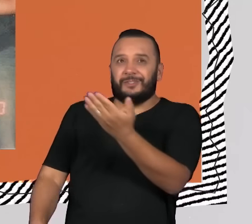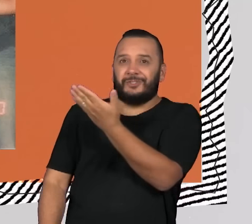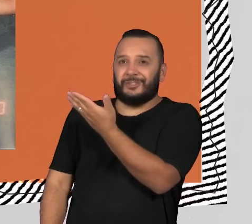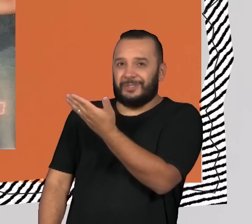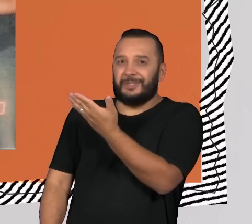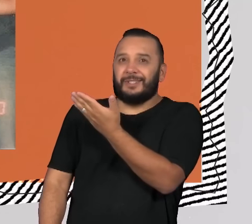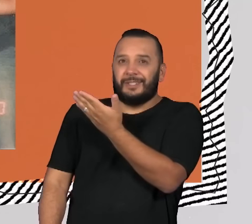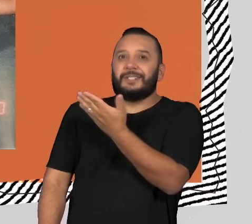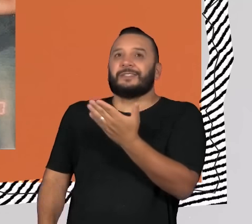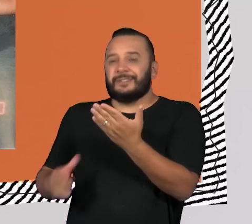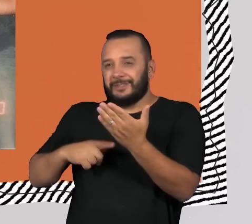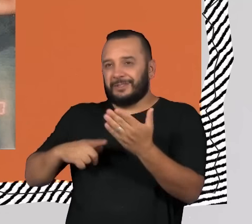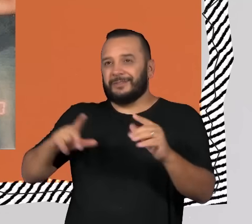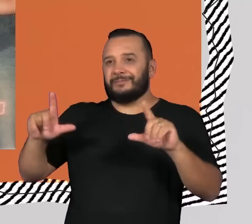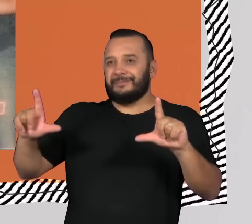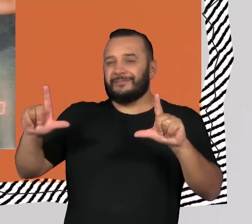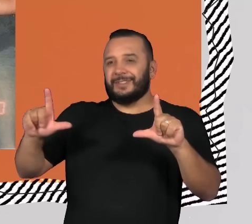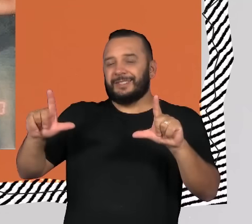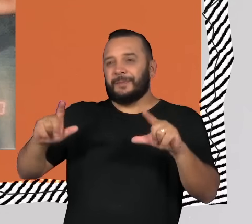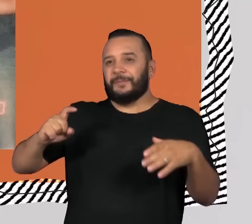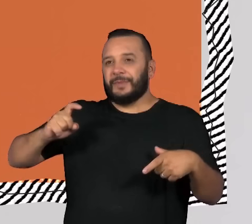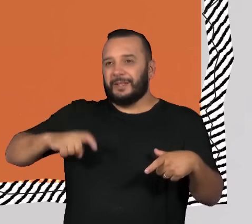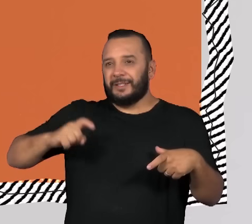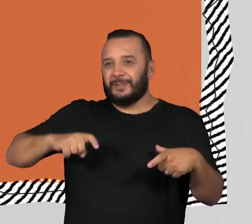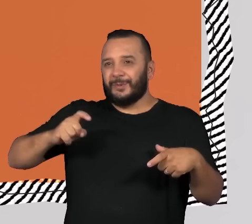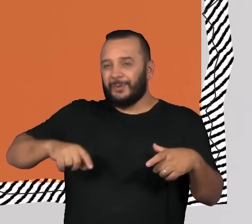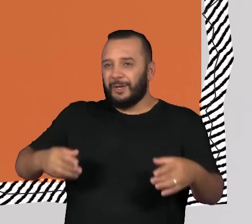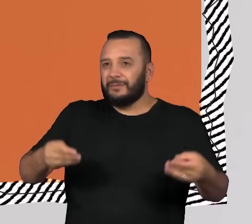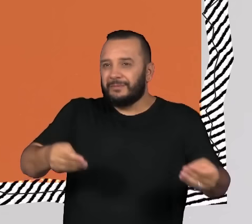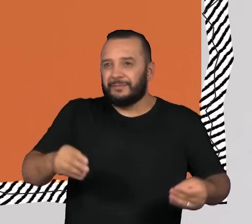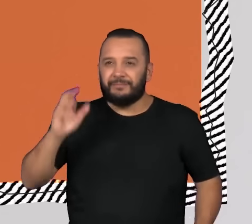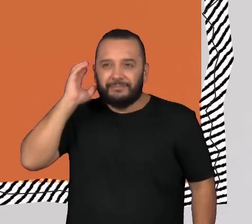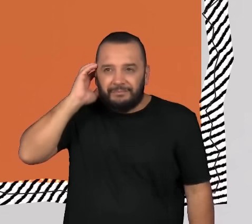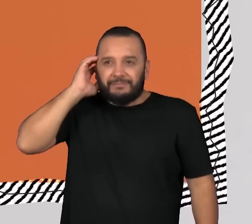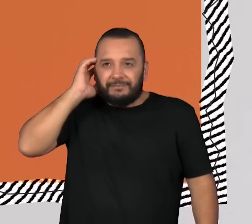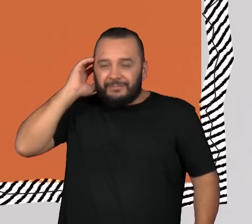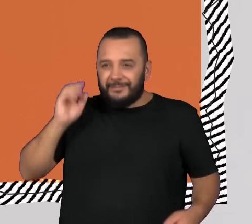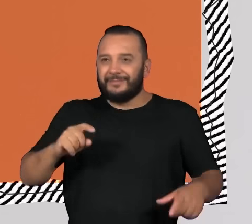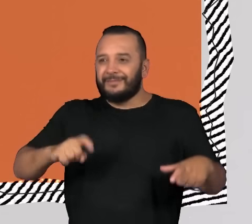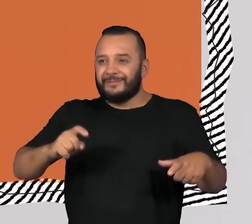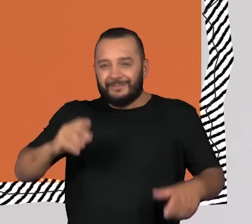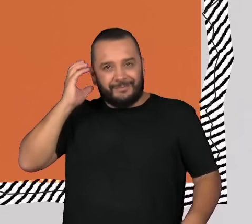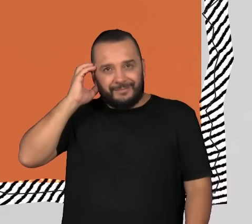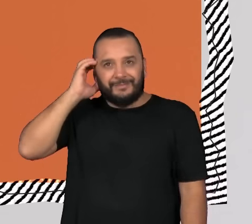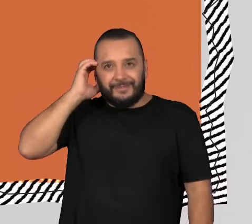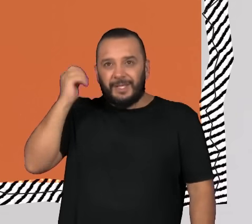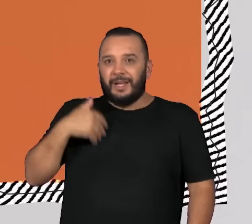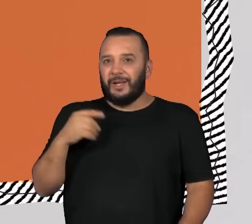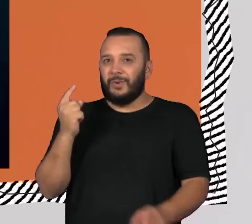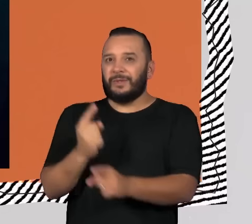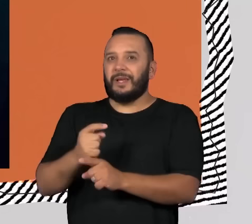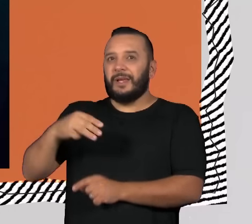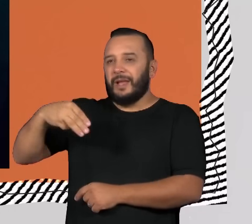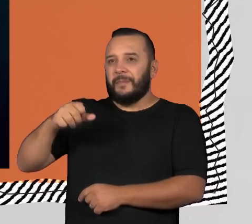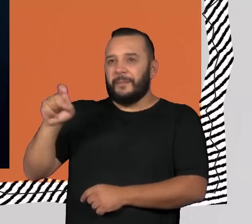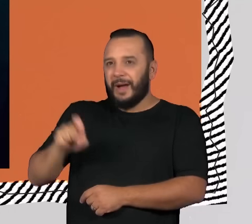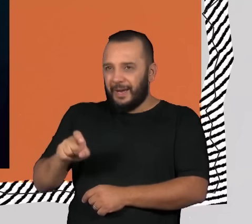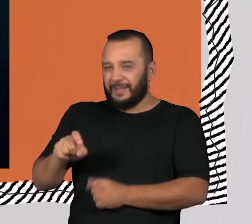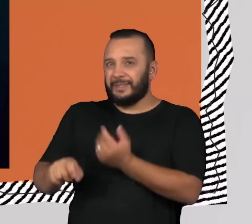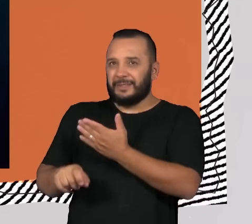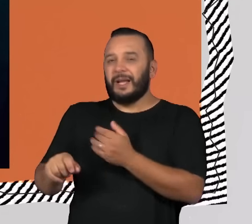escola. Então eu saía da escola e ficava lá a tarde inteira. Né? Numa dessas tardes estava lá o Max e o Igor, vinham de Belo Horizonte, com uma